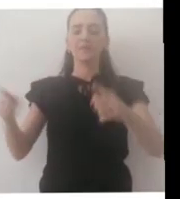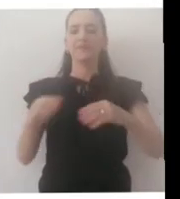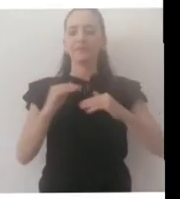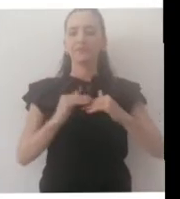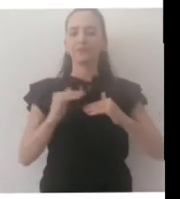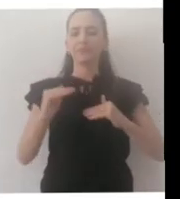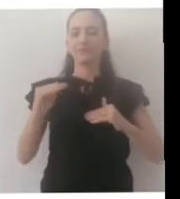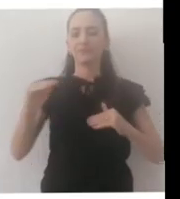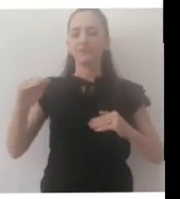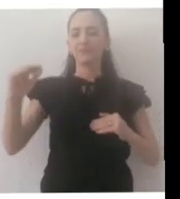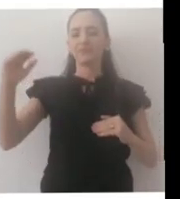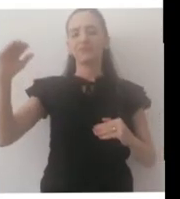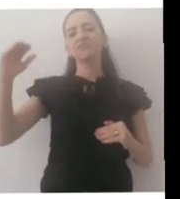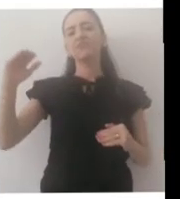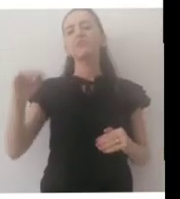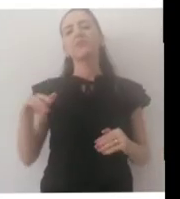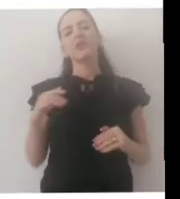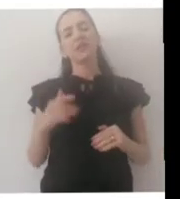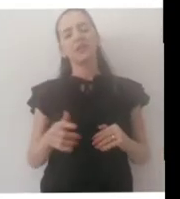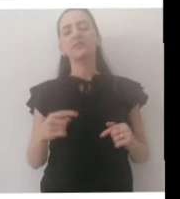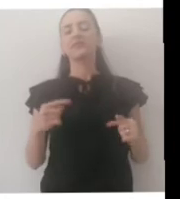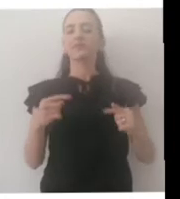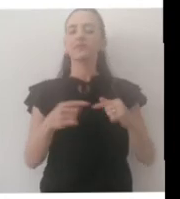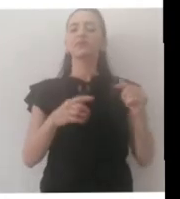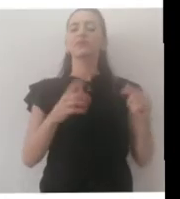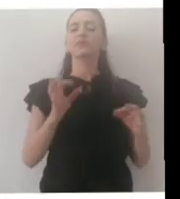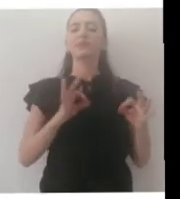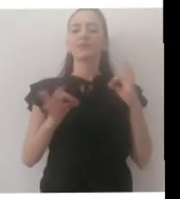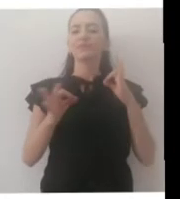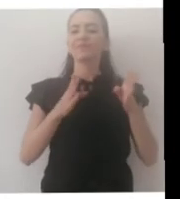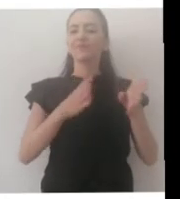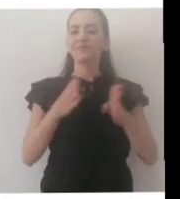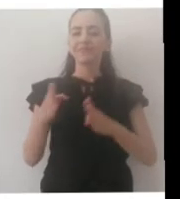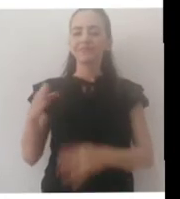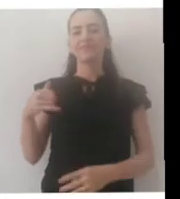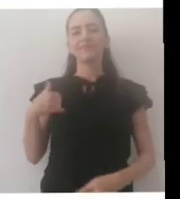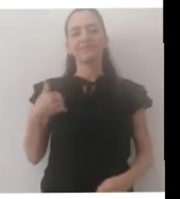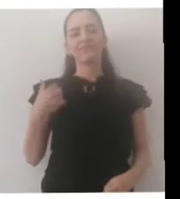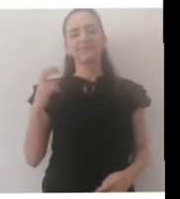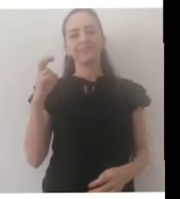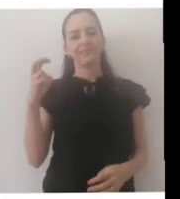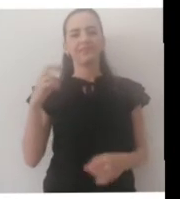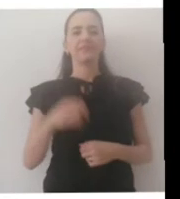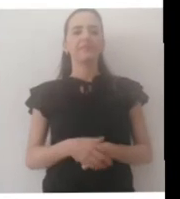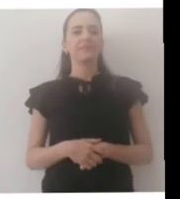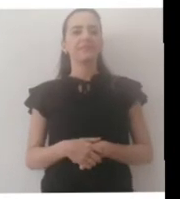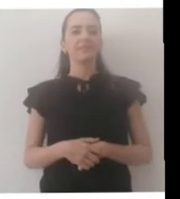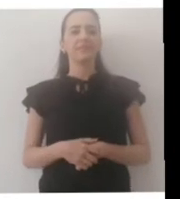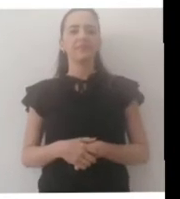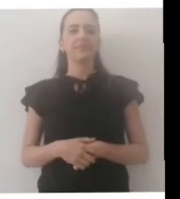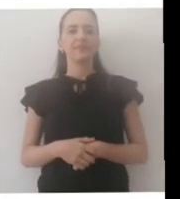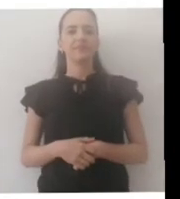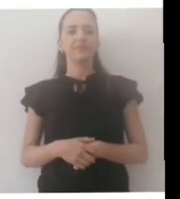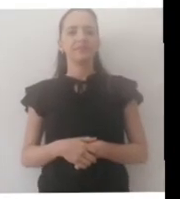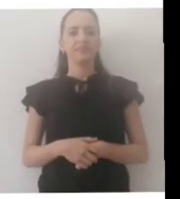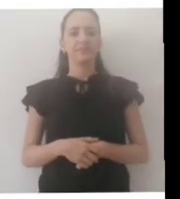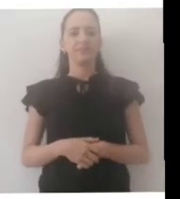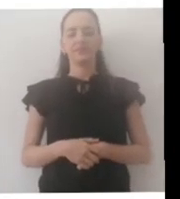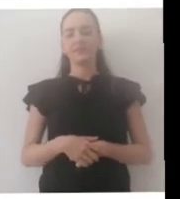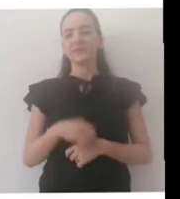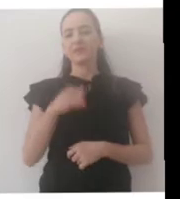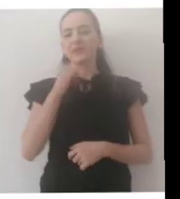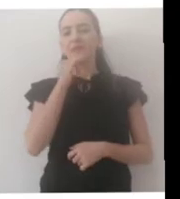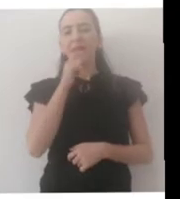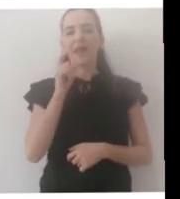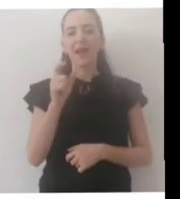seriação e é um processo também que a criança desenvolve mais a partir de 5 anos de idade. A palavra 1, 2, 3 são exemplos de